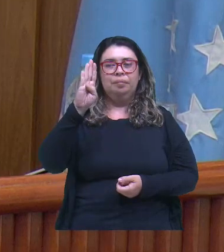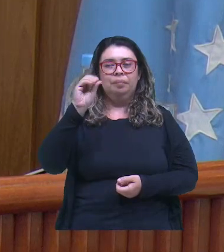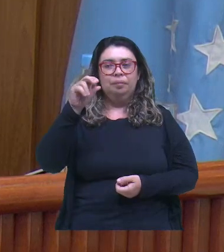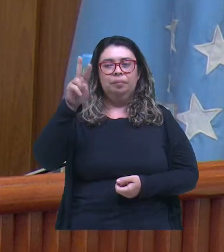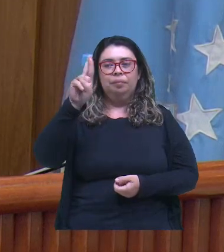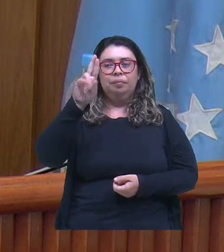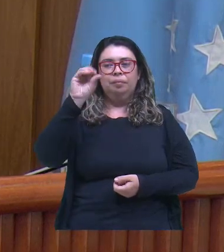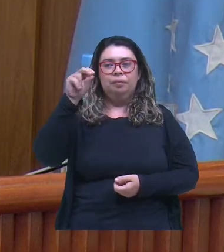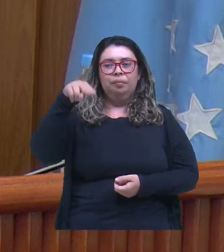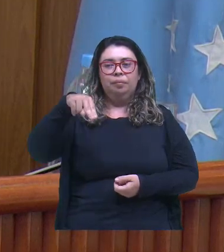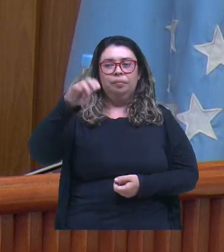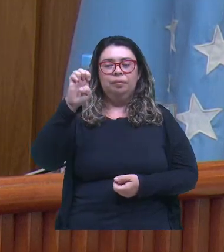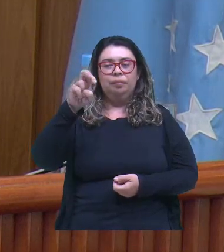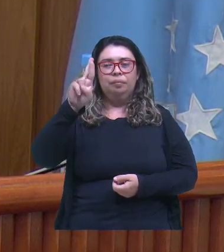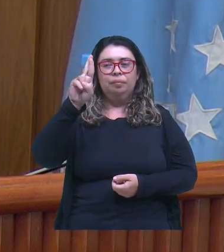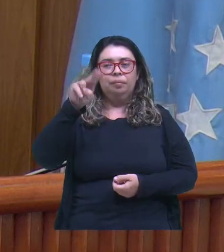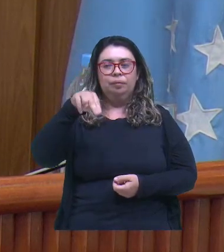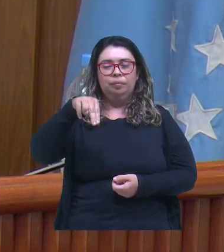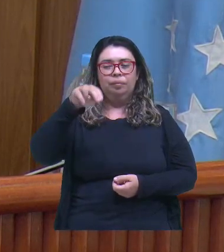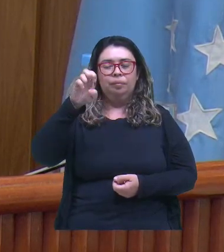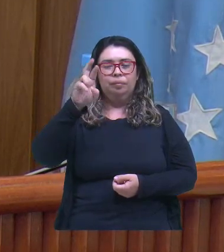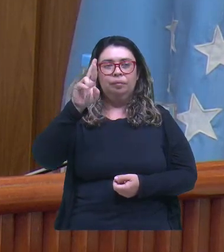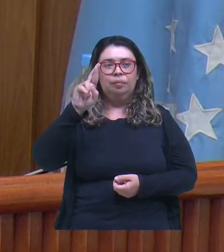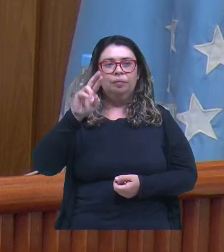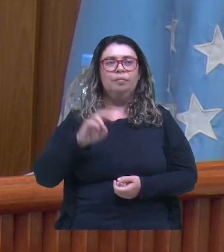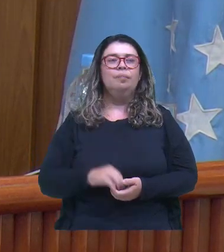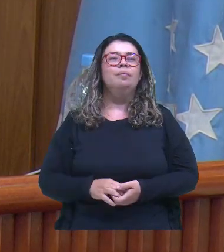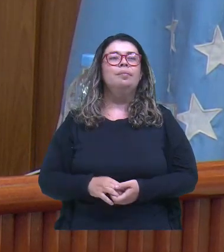Carvalho, para fazer uso da palavra, por favor.